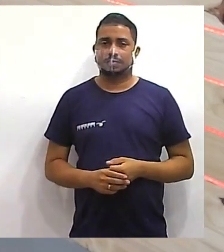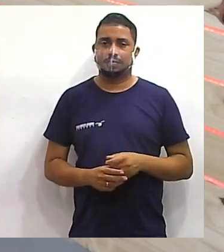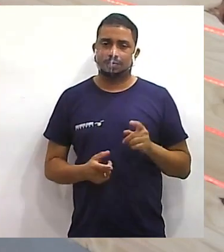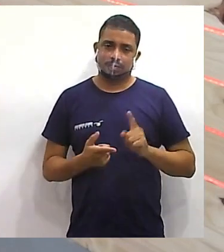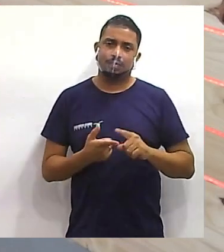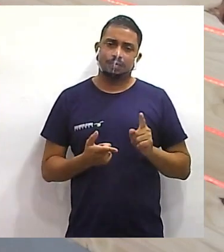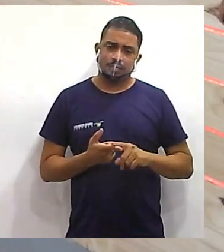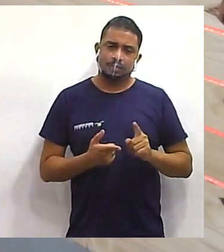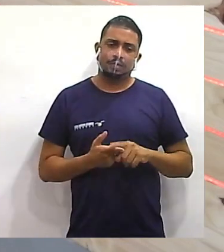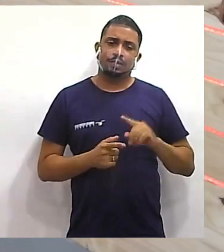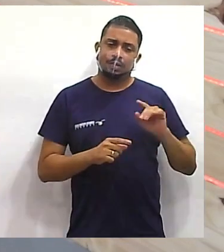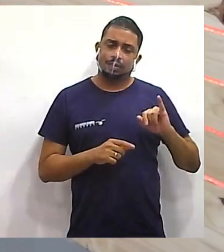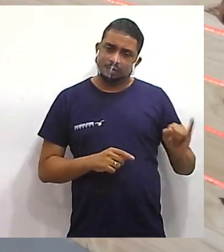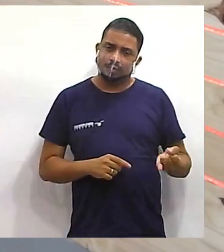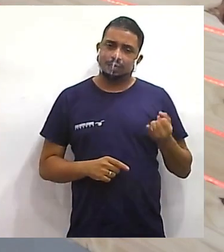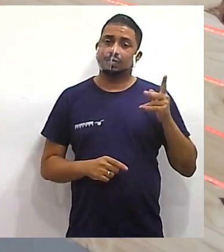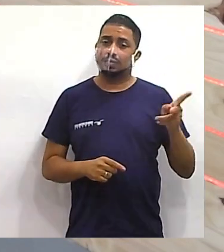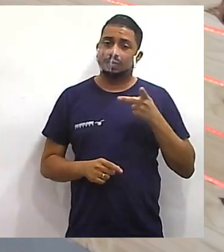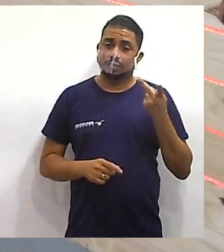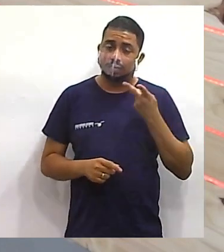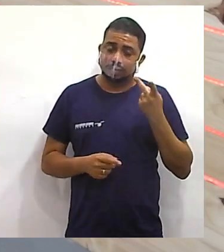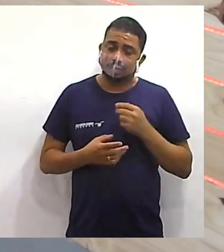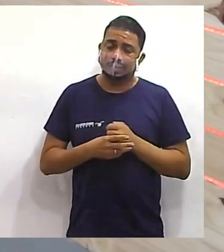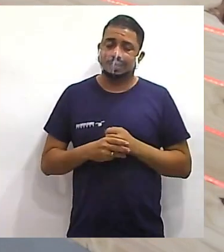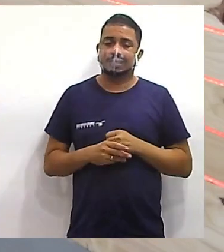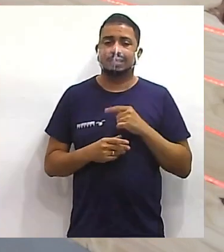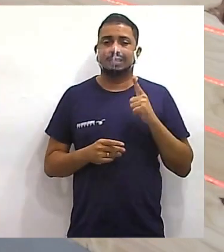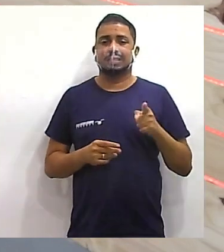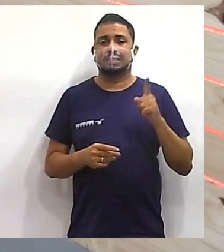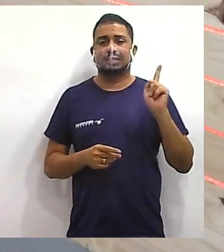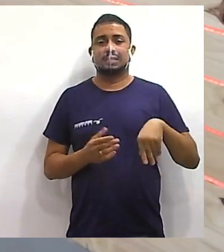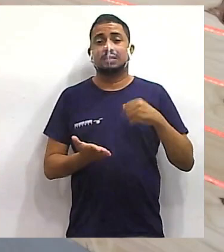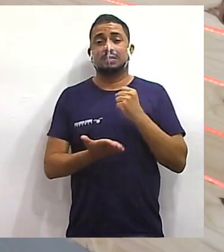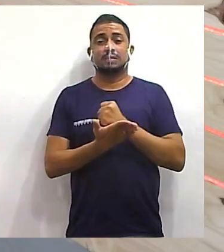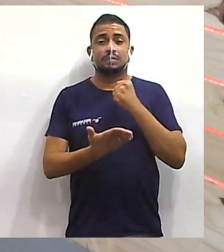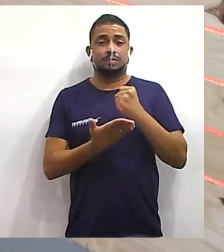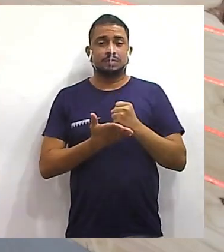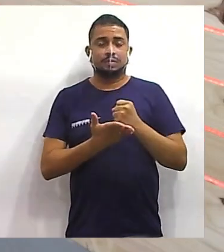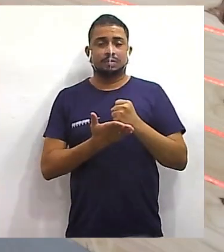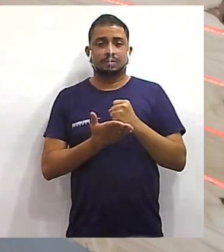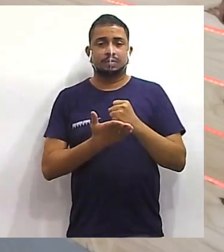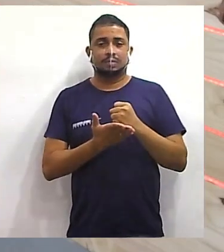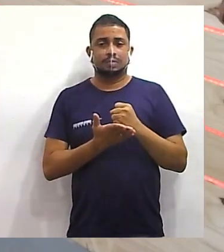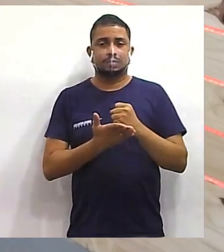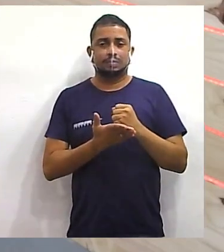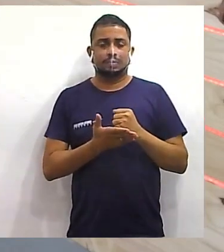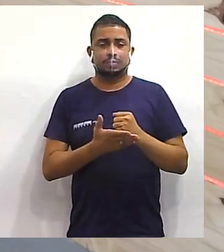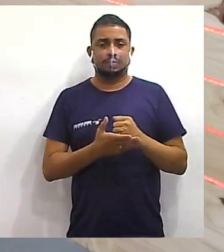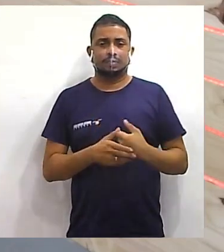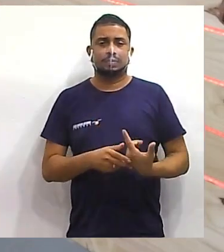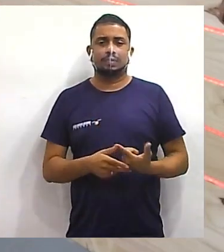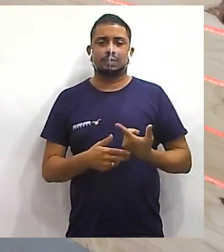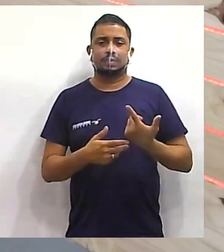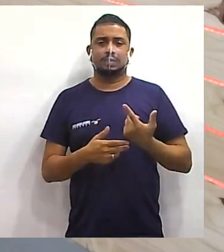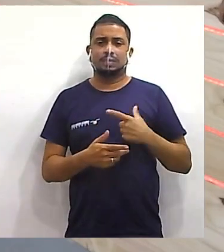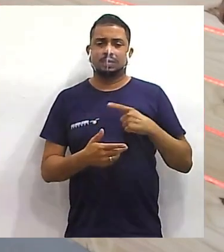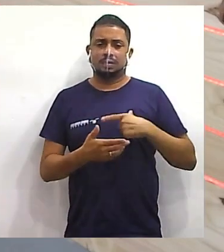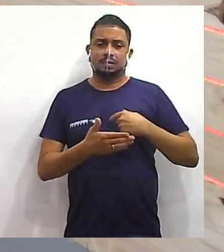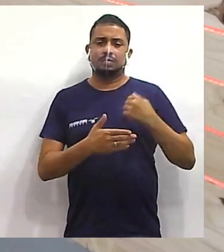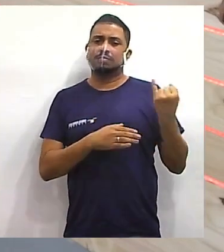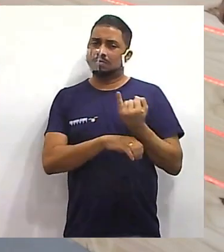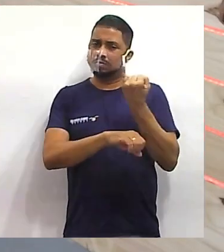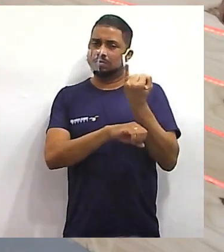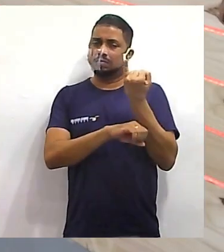ratificando o que você acabou de colocar, ele é um documento formal, ele é um documento que faz esse elo